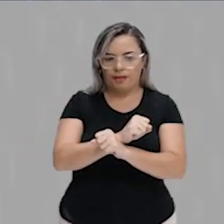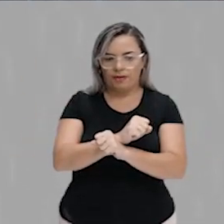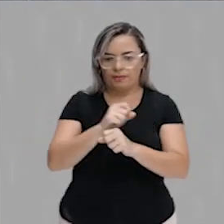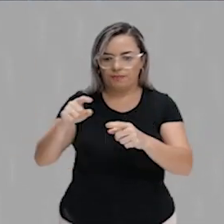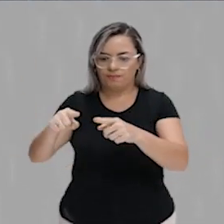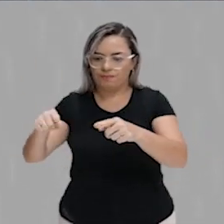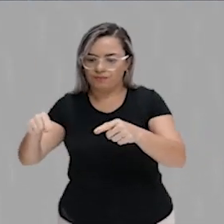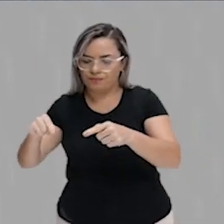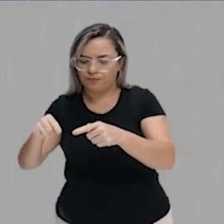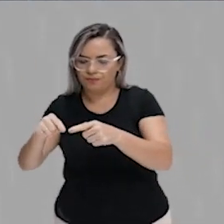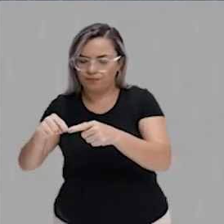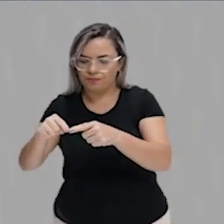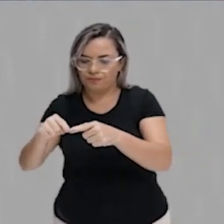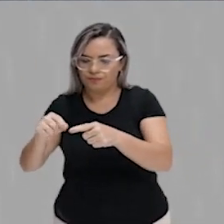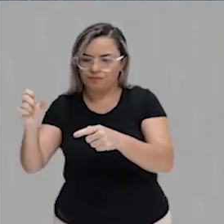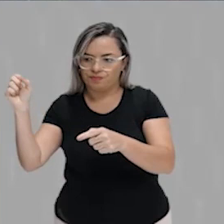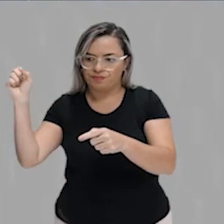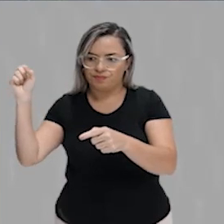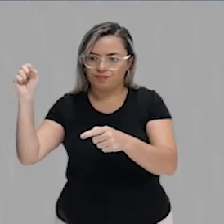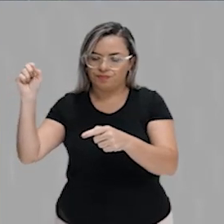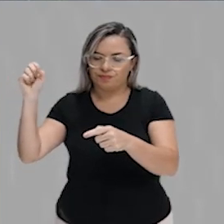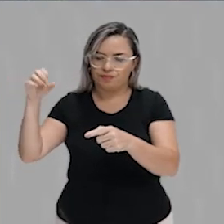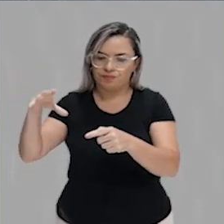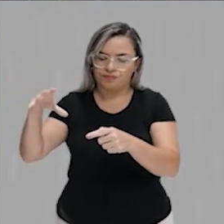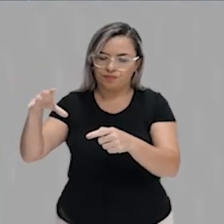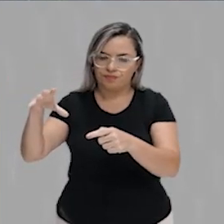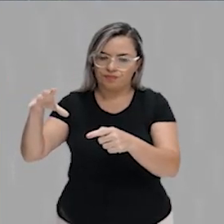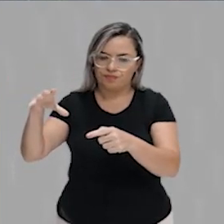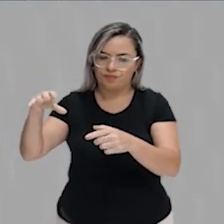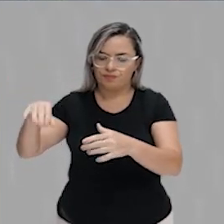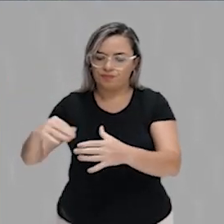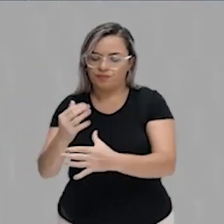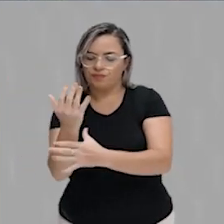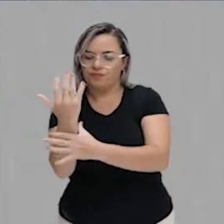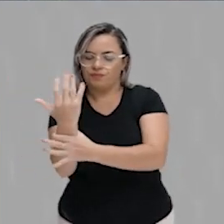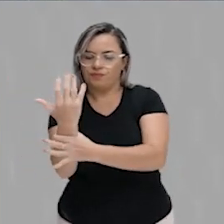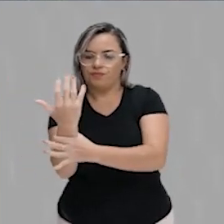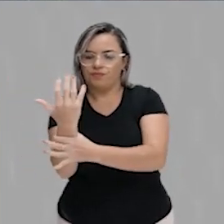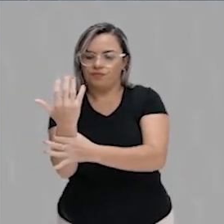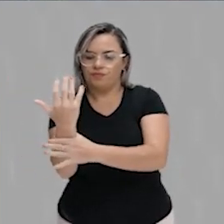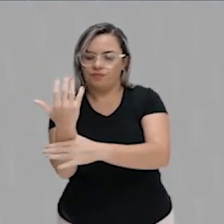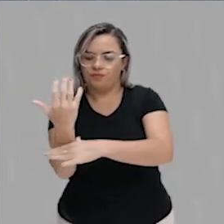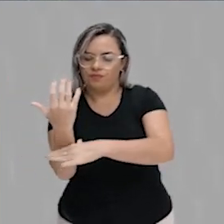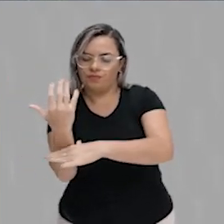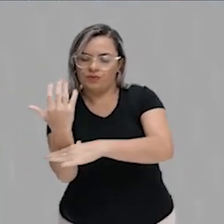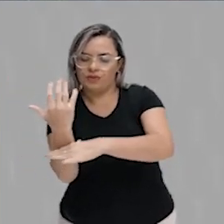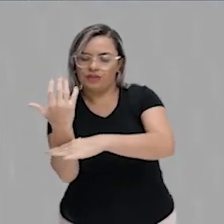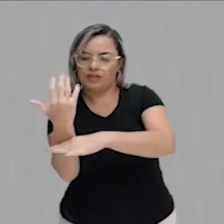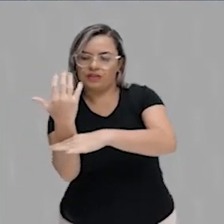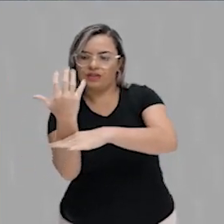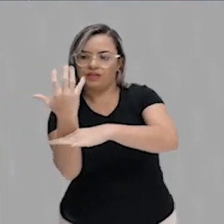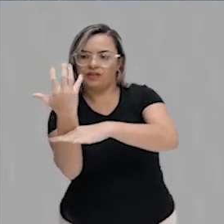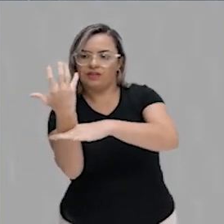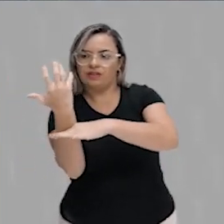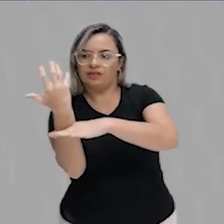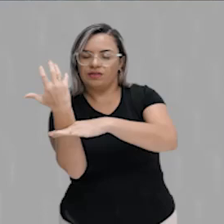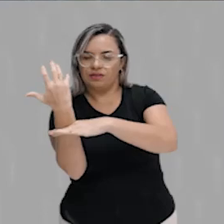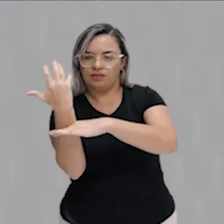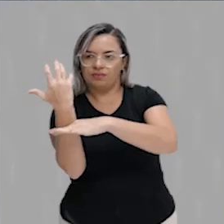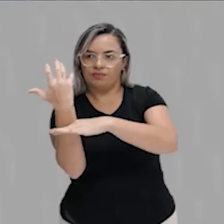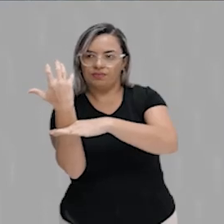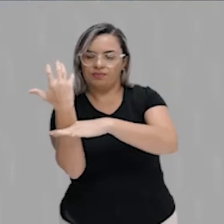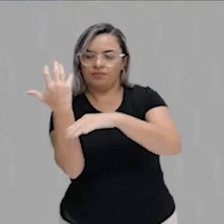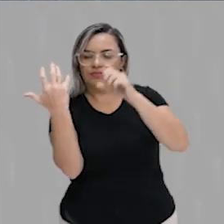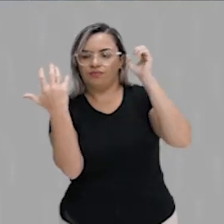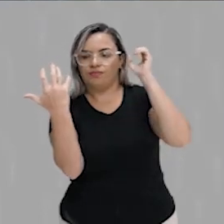uma fonte luminosa, uma luz. Essa planta, ela vai crescer na direção da luz. Ou seja, ela tem